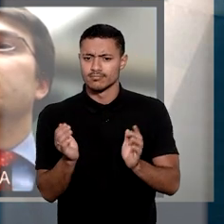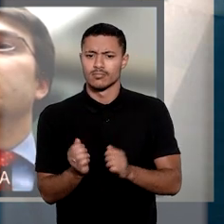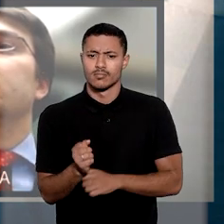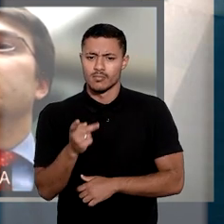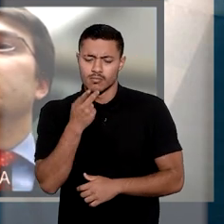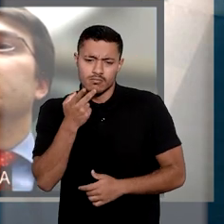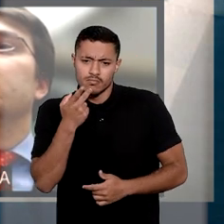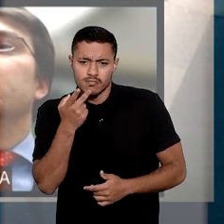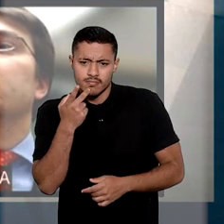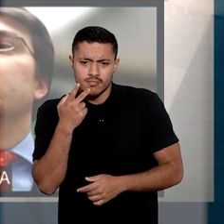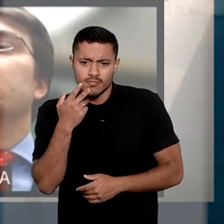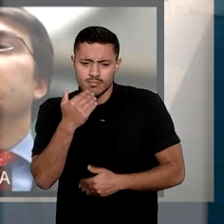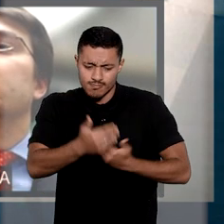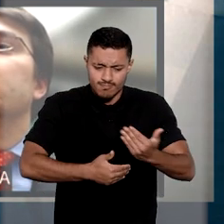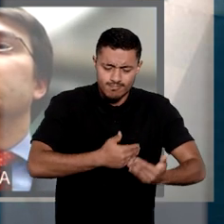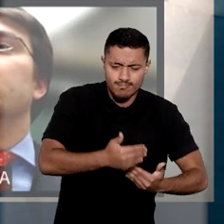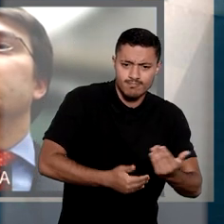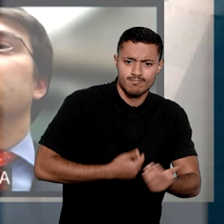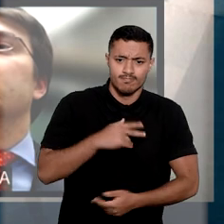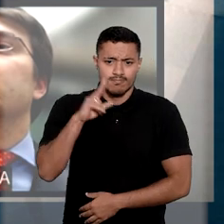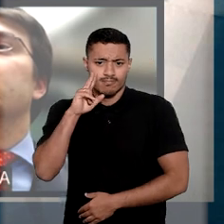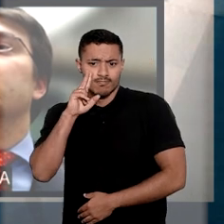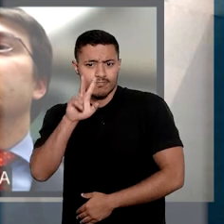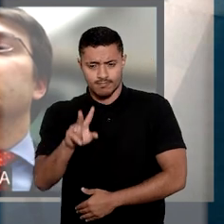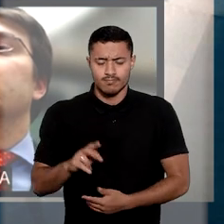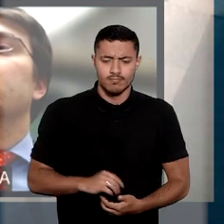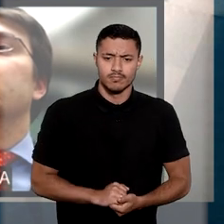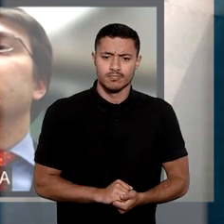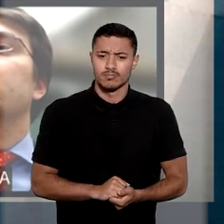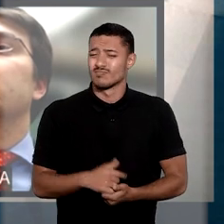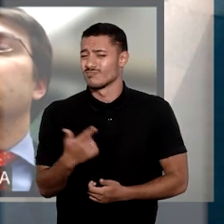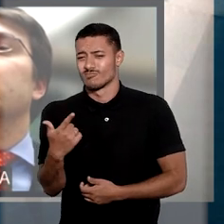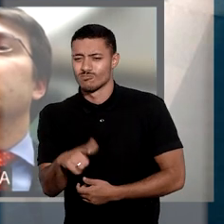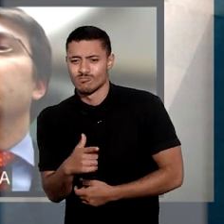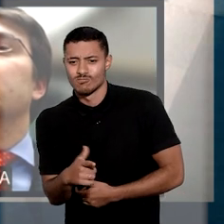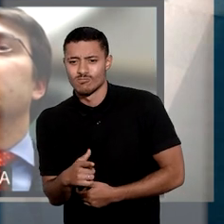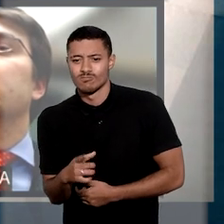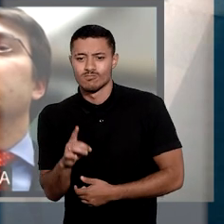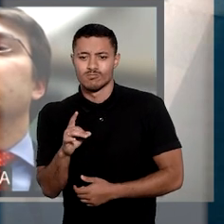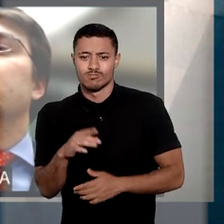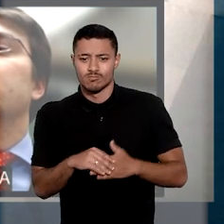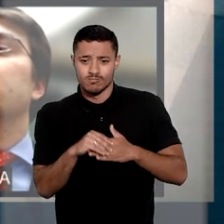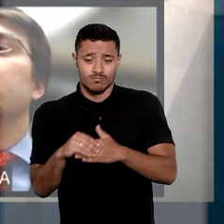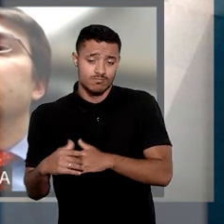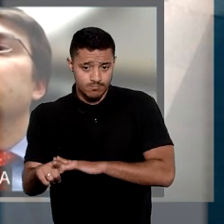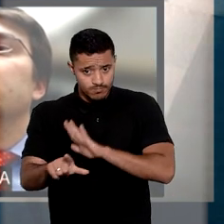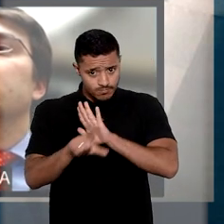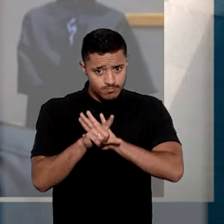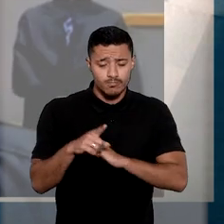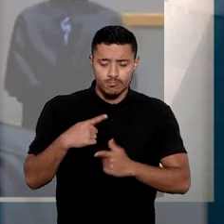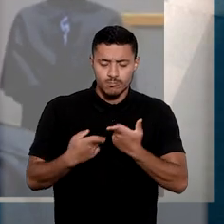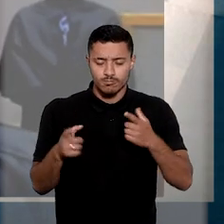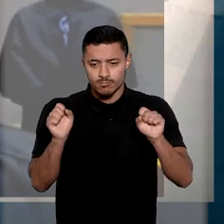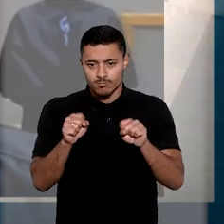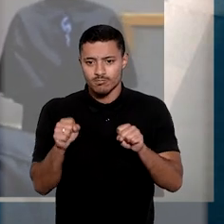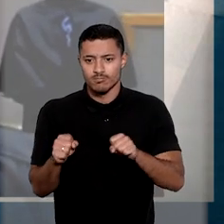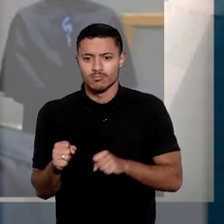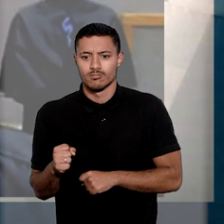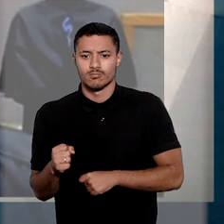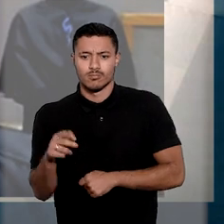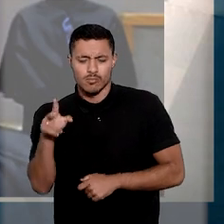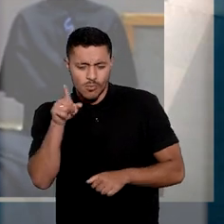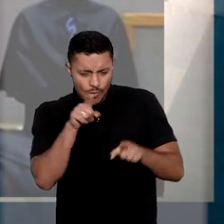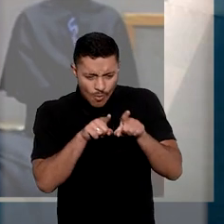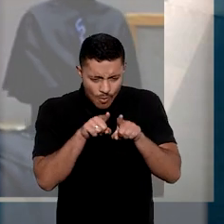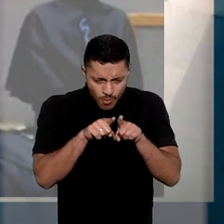estabelecido que os procedimentos previstos no dispositivo não são mera recomendação da lei, mas sim normas de